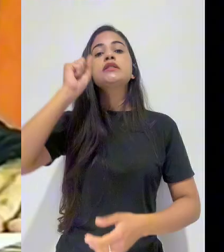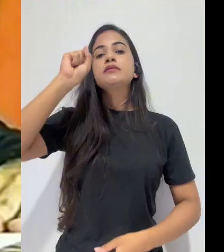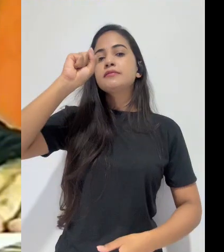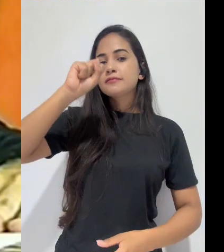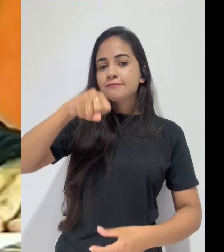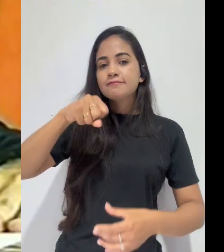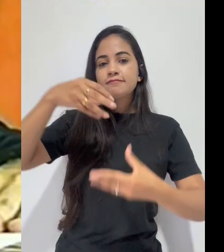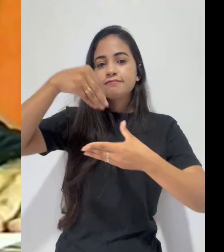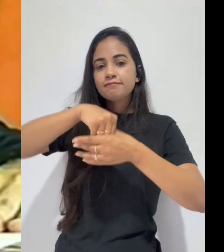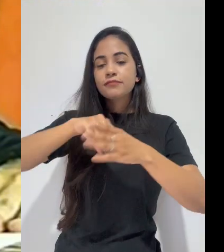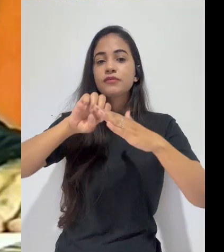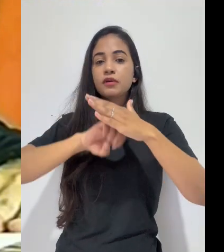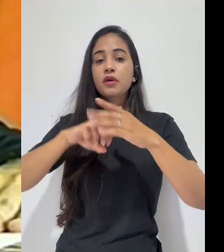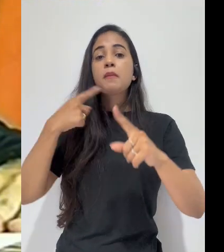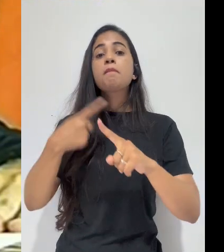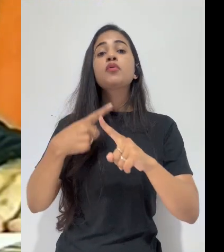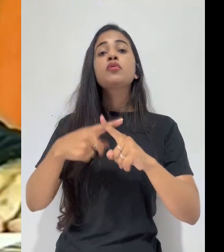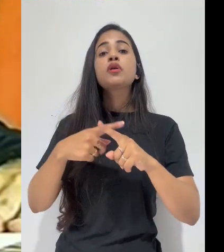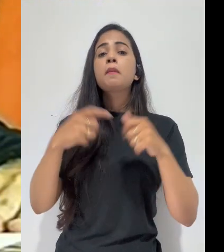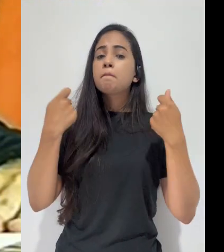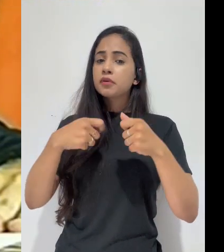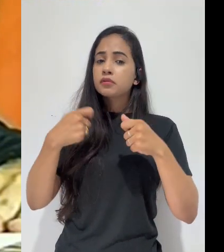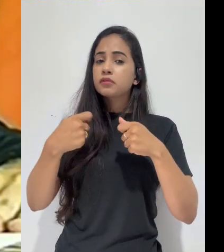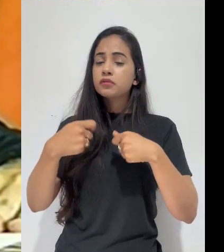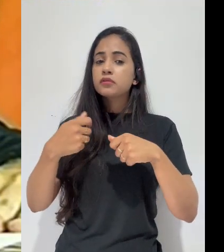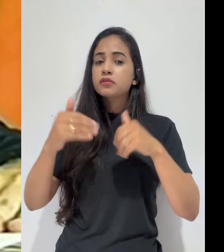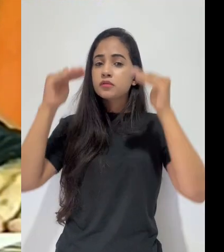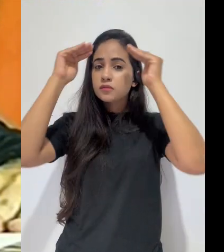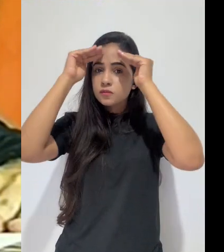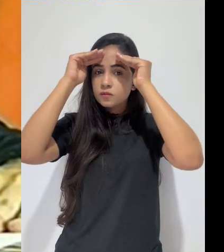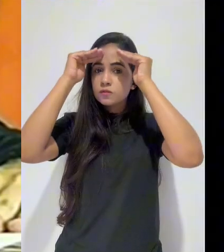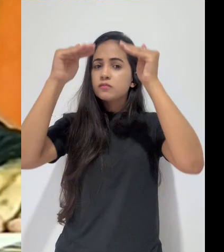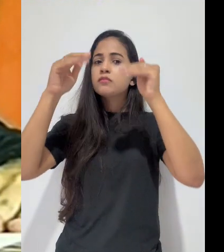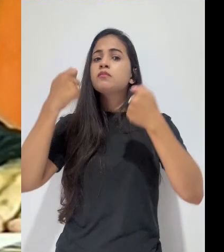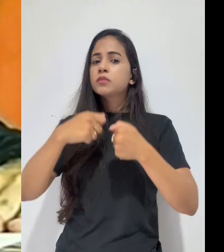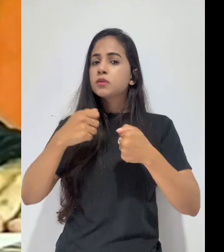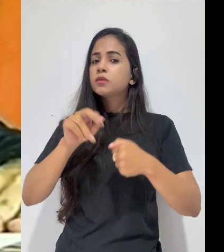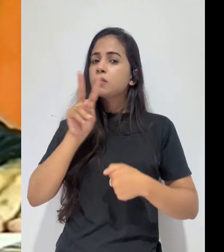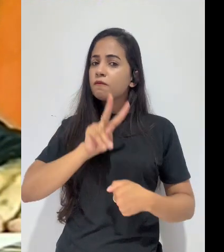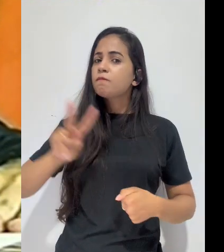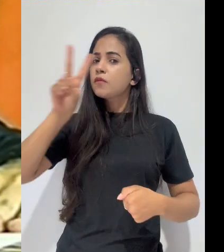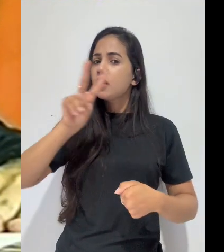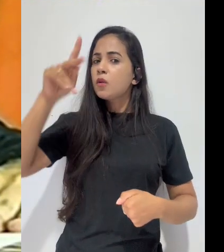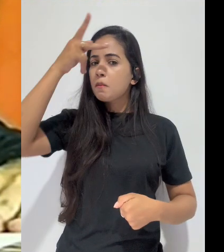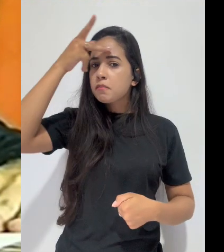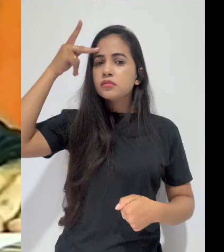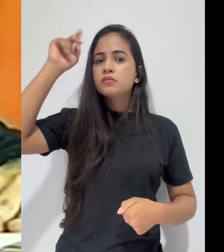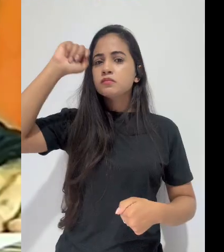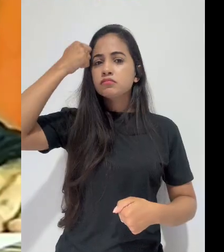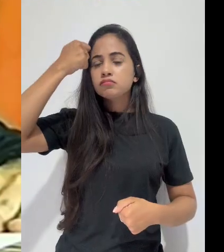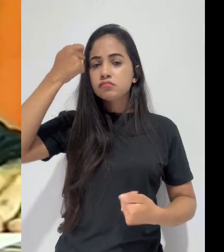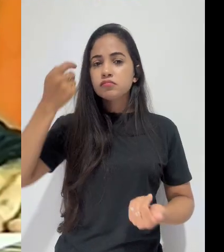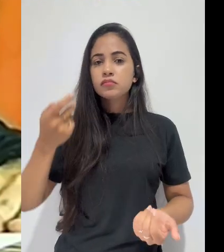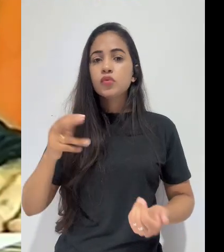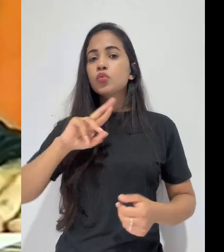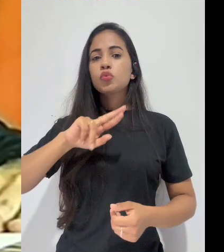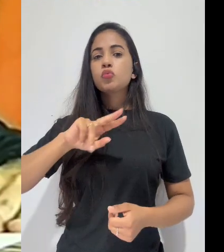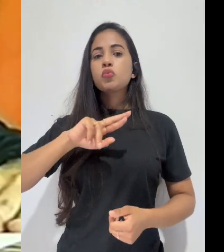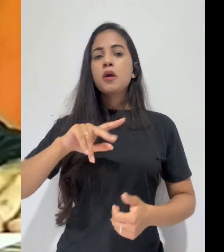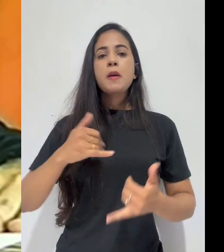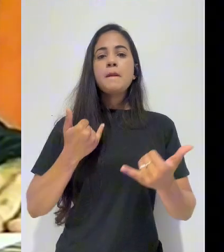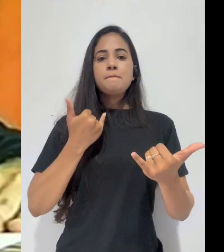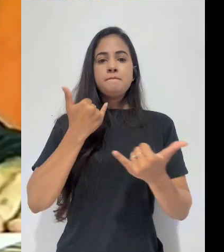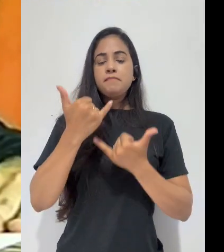é lamentável, pois o respeito à dignidade do próximo devia ser valor moral mais difundido. Não